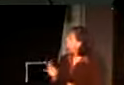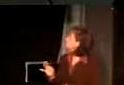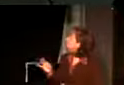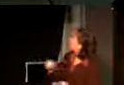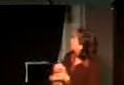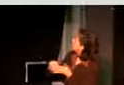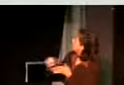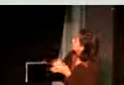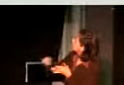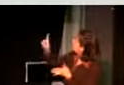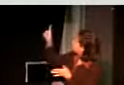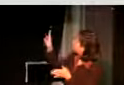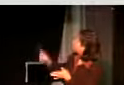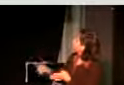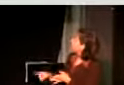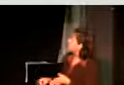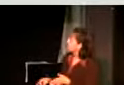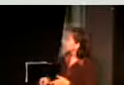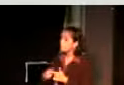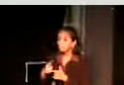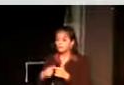o versículo por favor